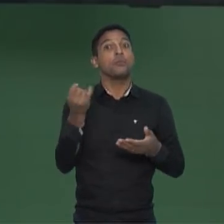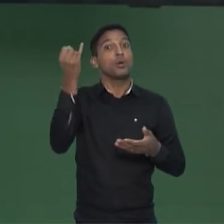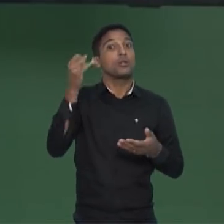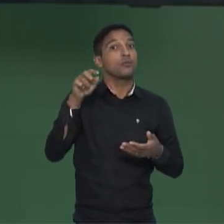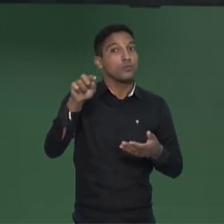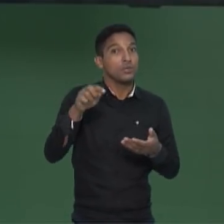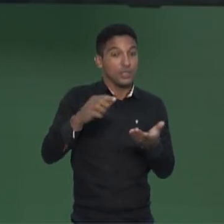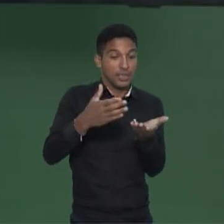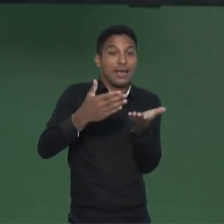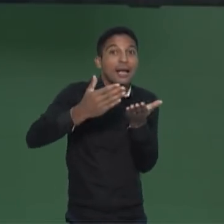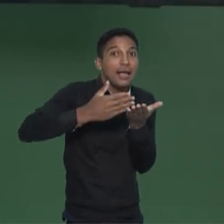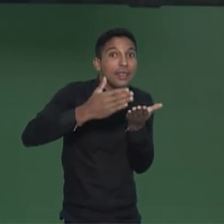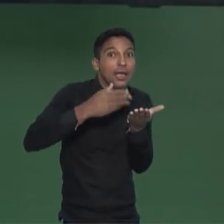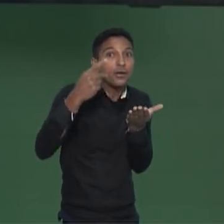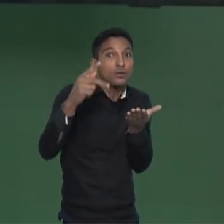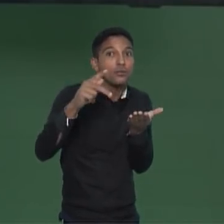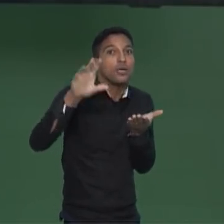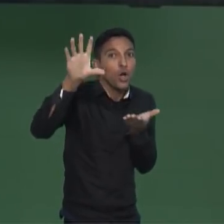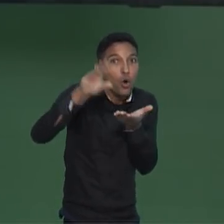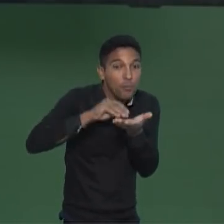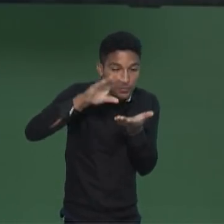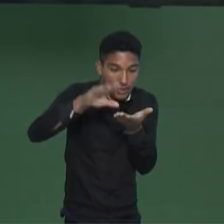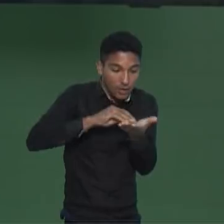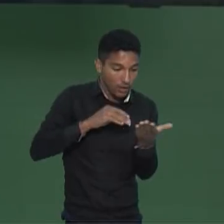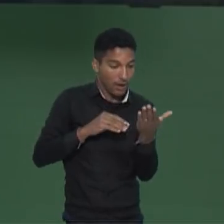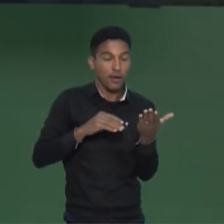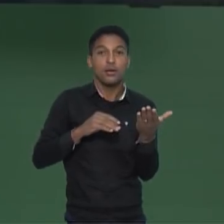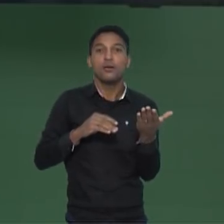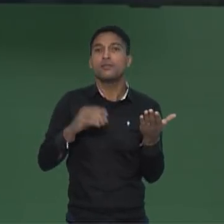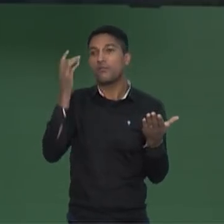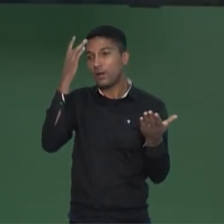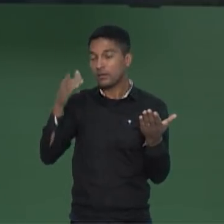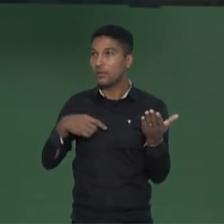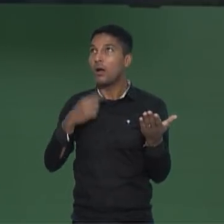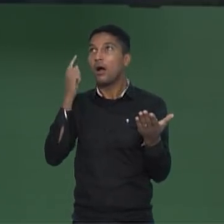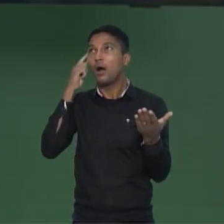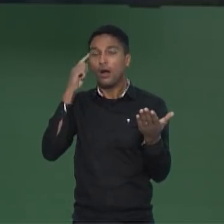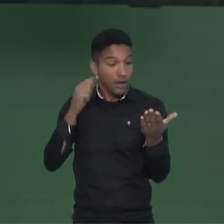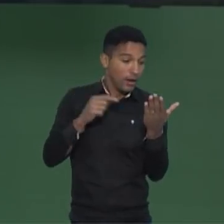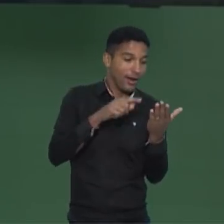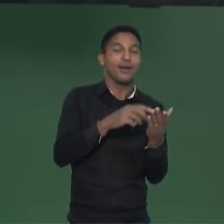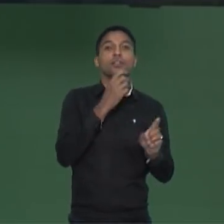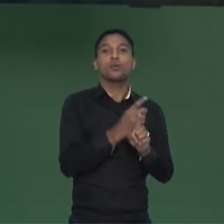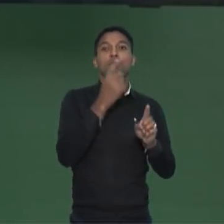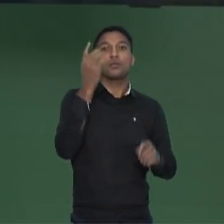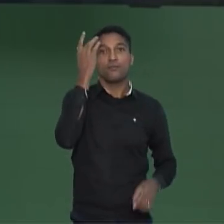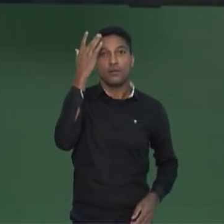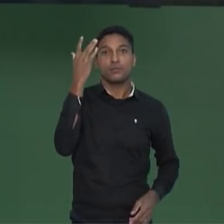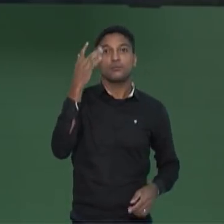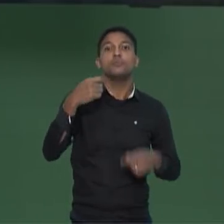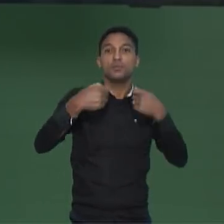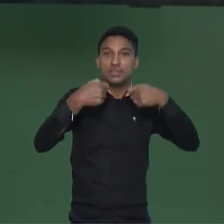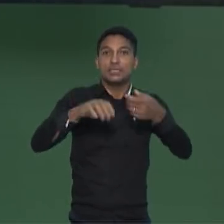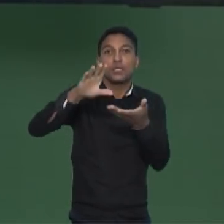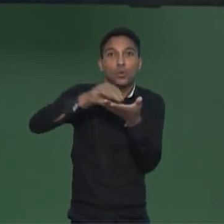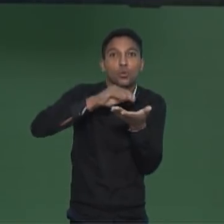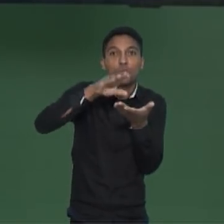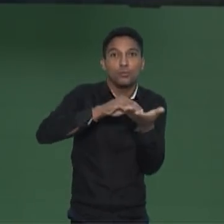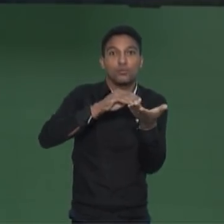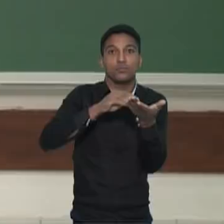mais rápida e você possa repensar, refletir, retomar esses conteúdos de uma maneira mais rápida,